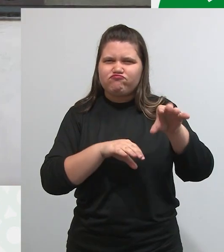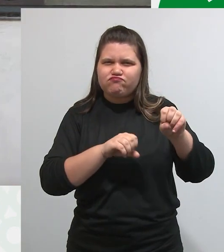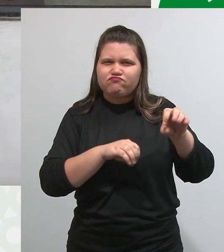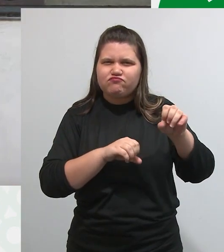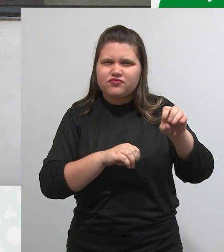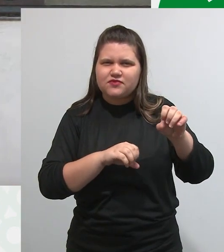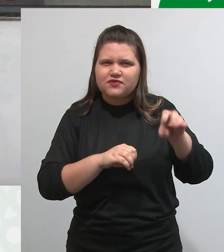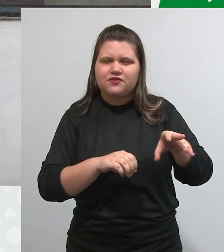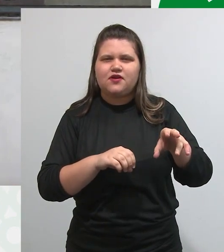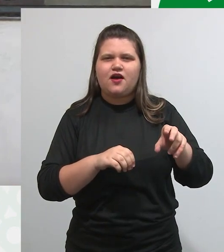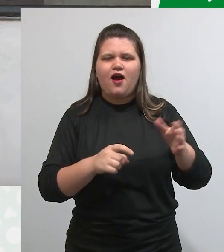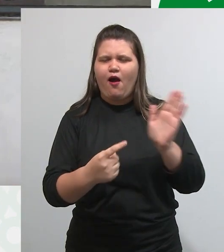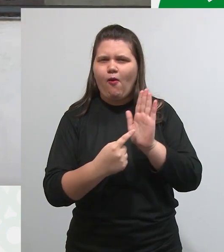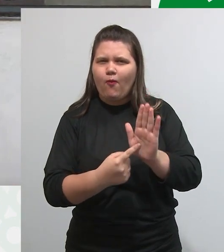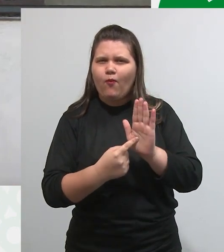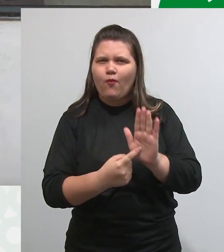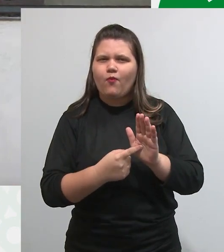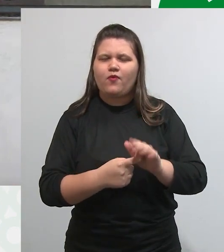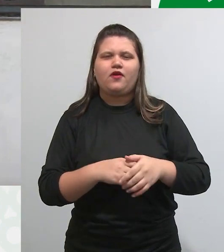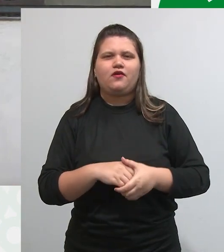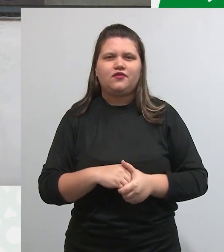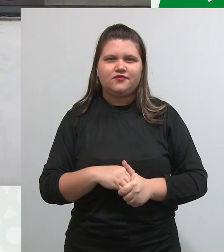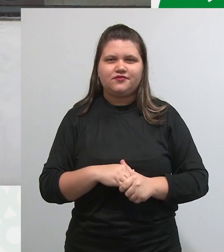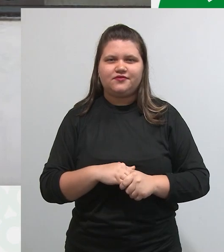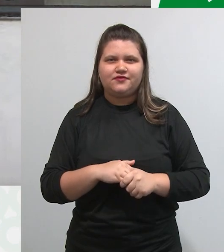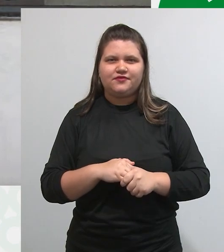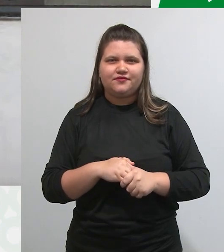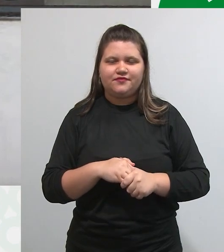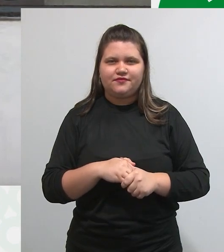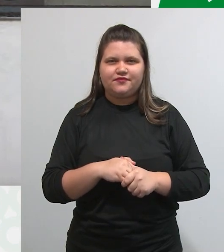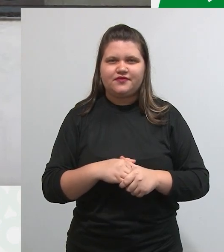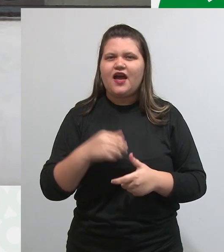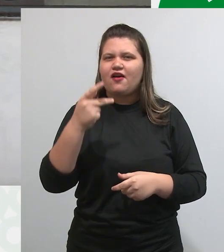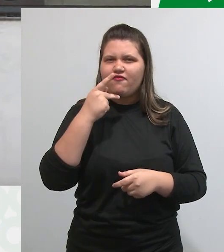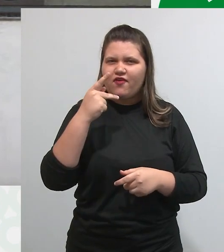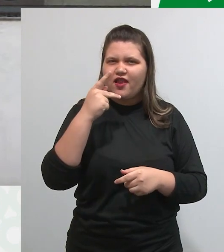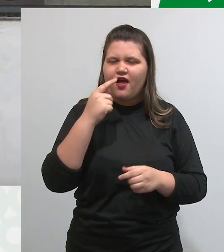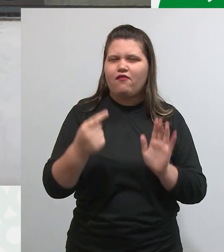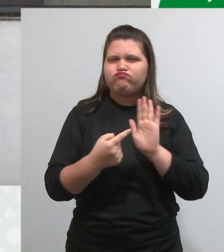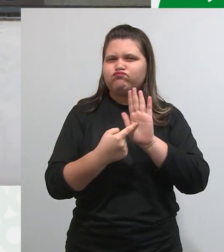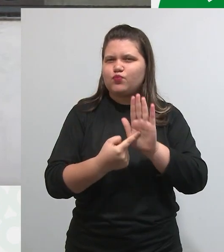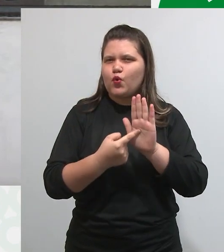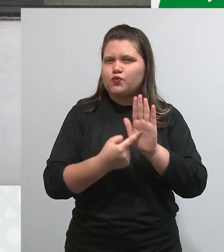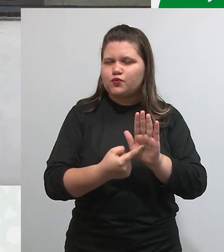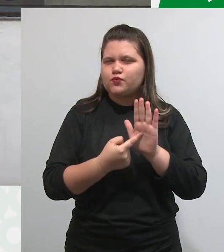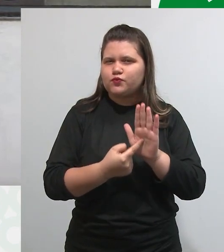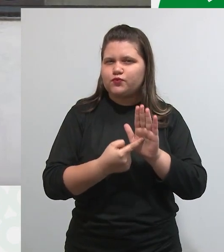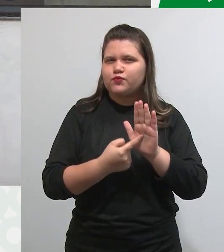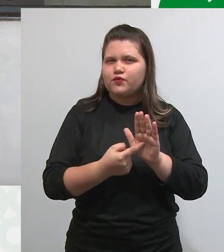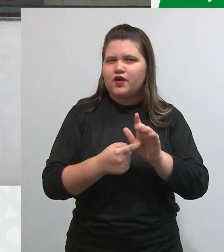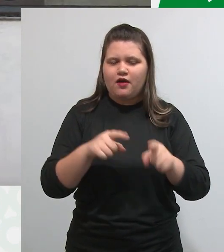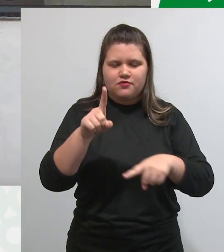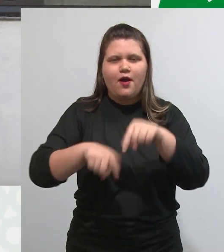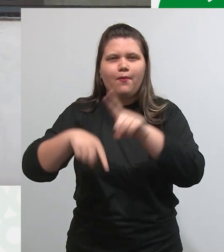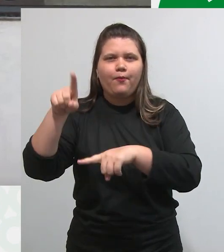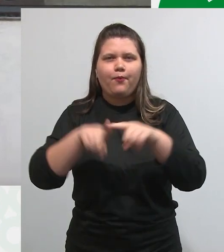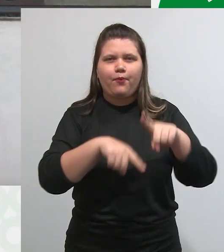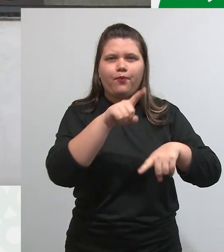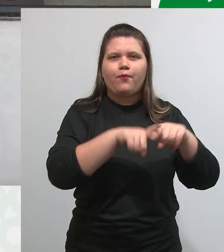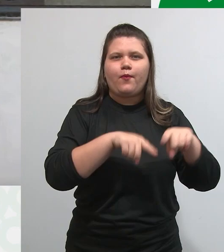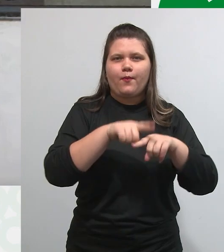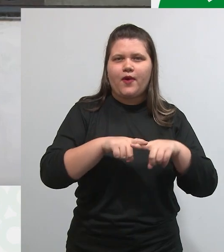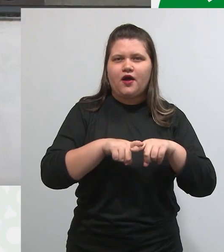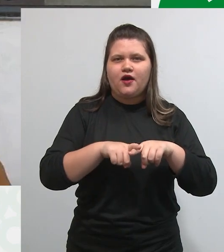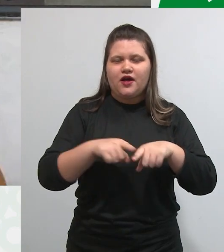na parte de postamento de fala para ele, pedia para ele falar, mostrava os objetos, trabalhava